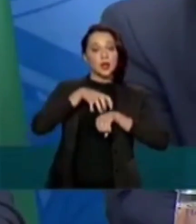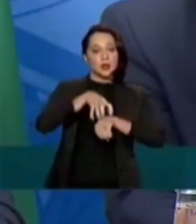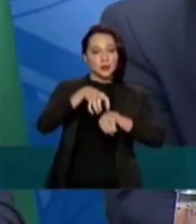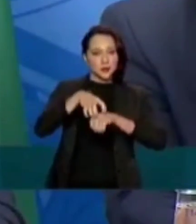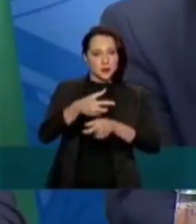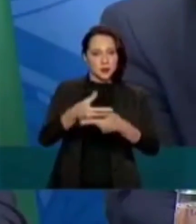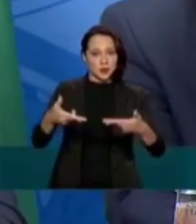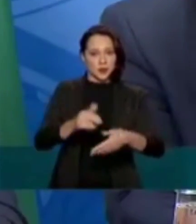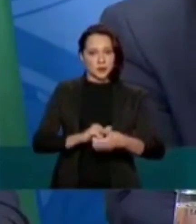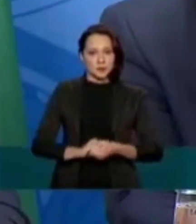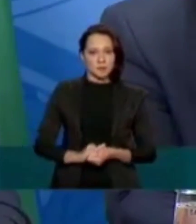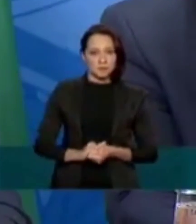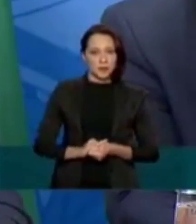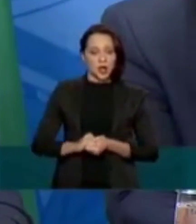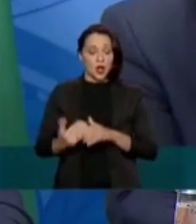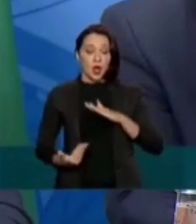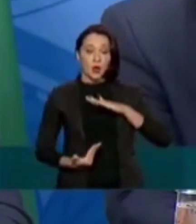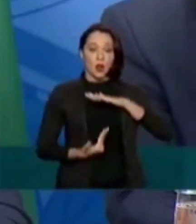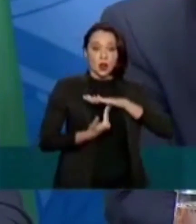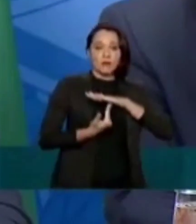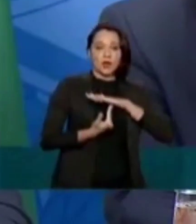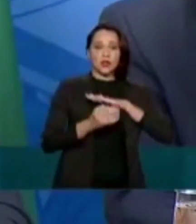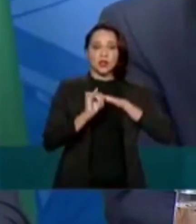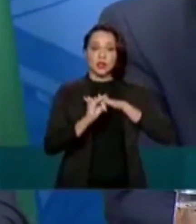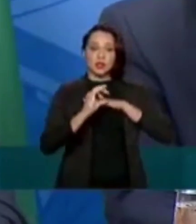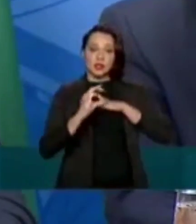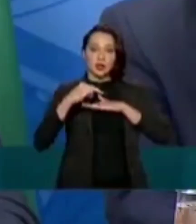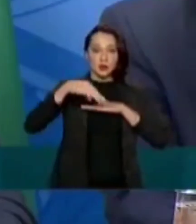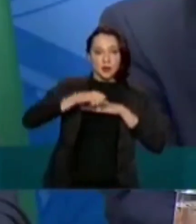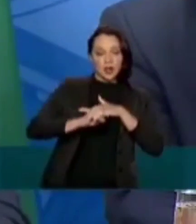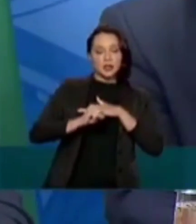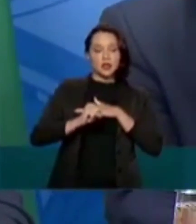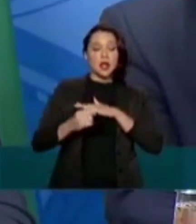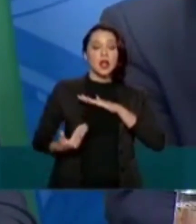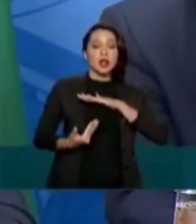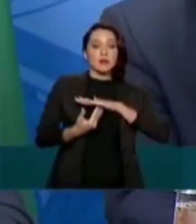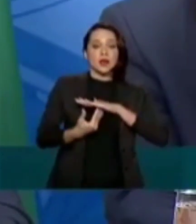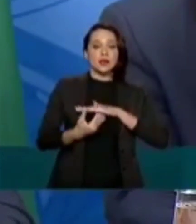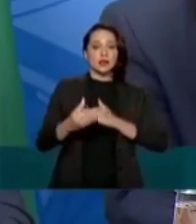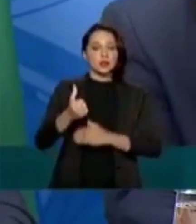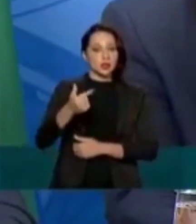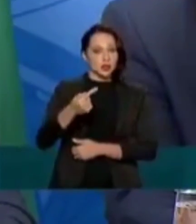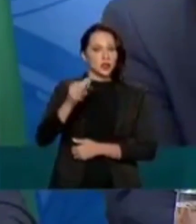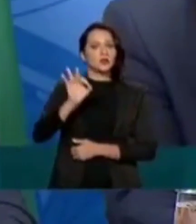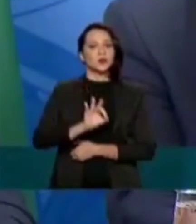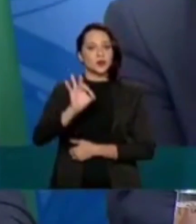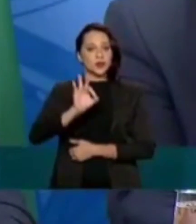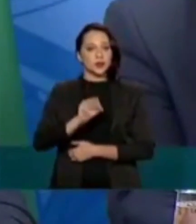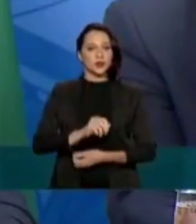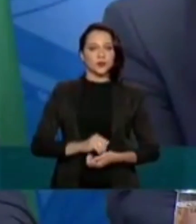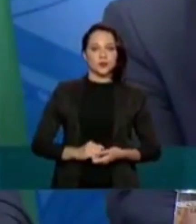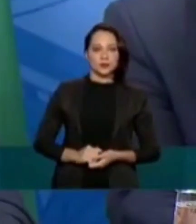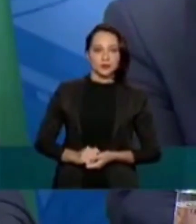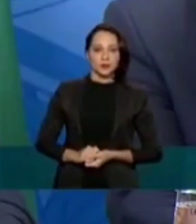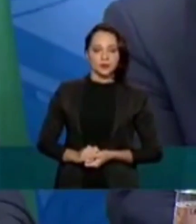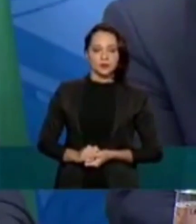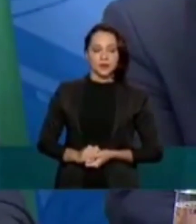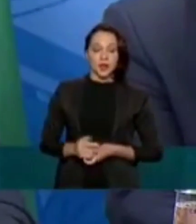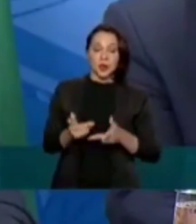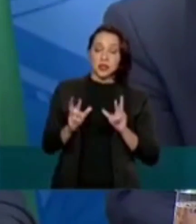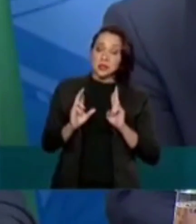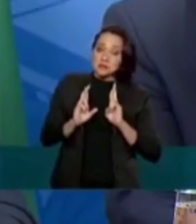transporte. Fixa num teto máximo o ICMS disso em 17%. A gente